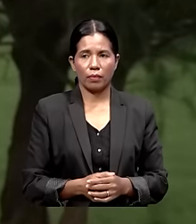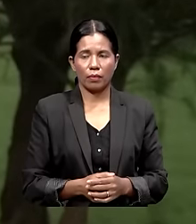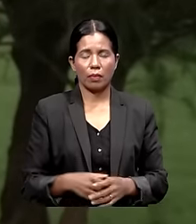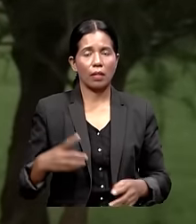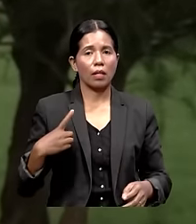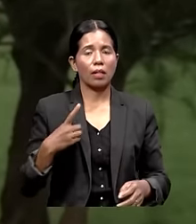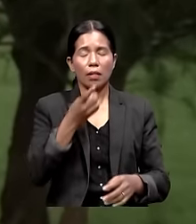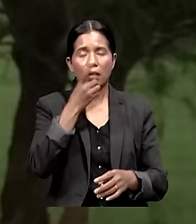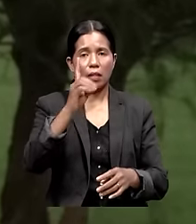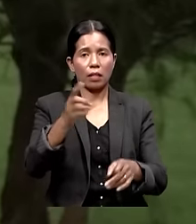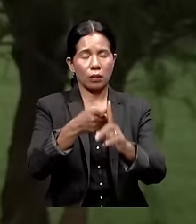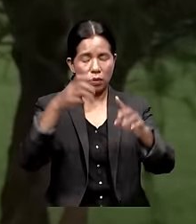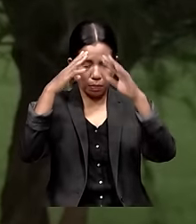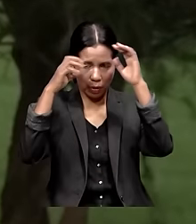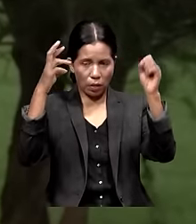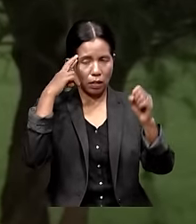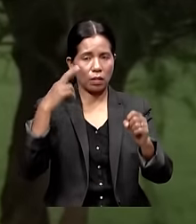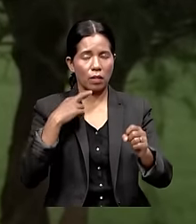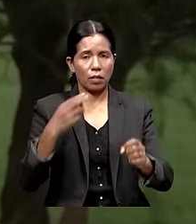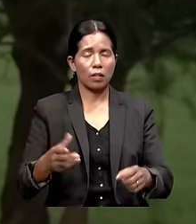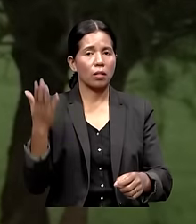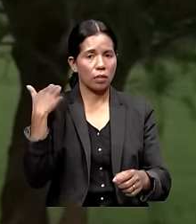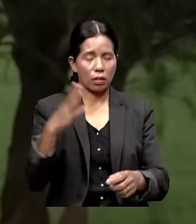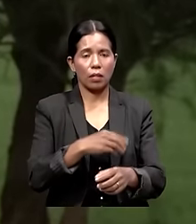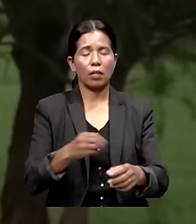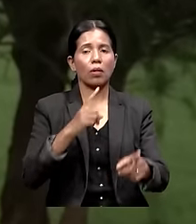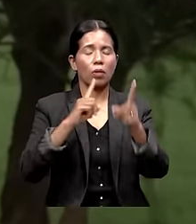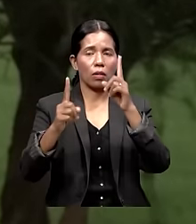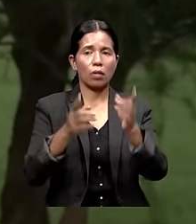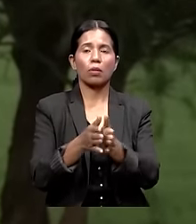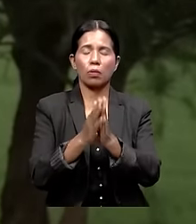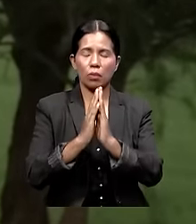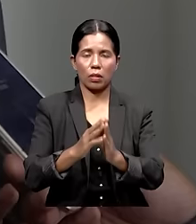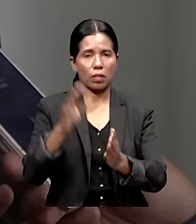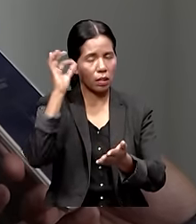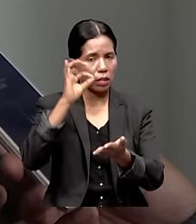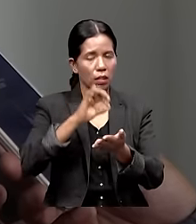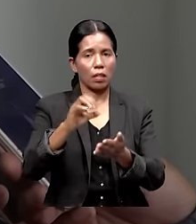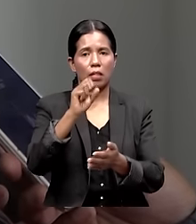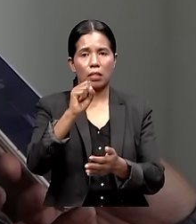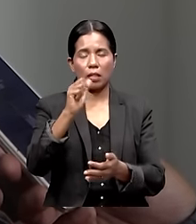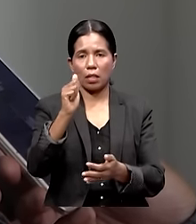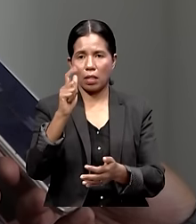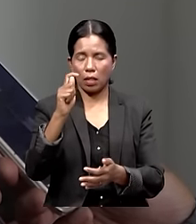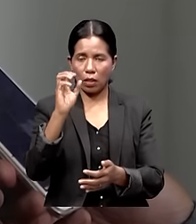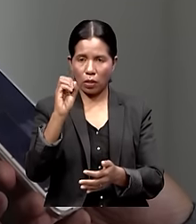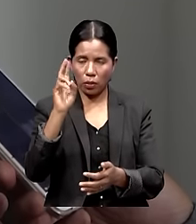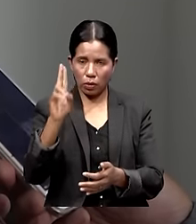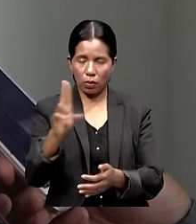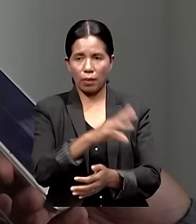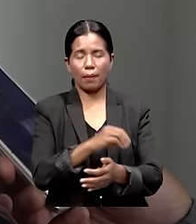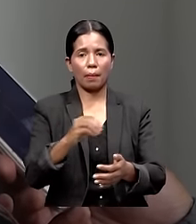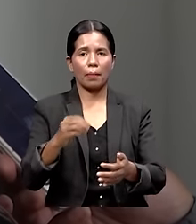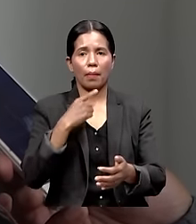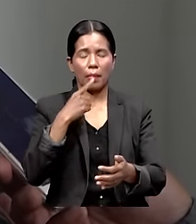Declaração do presidente da República, José Ramos Horta, foi em Lalais, na Bela Menta, no russo, para secretário de Estado de Assuntos de Toponimia, na Organização Urbana,